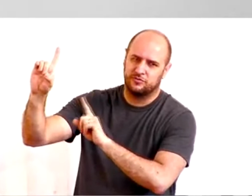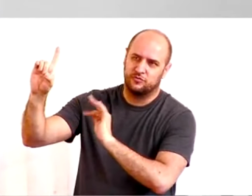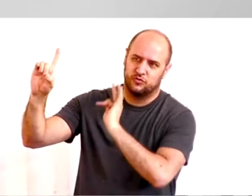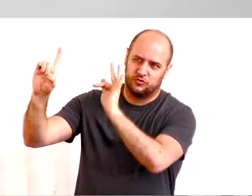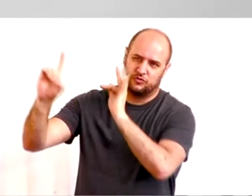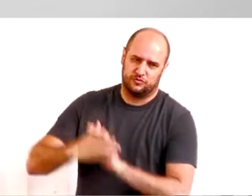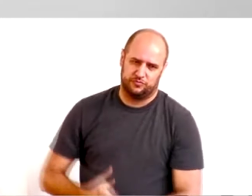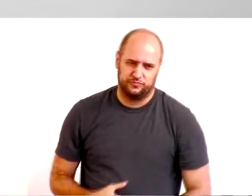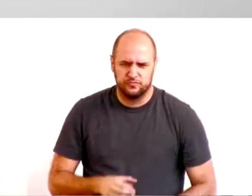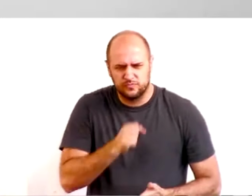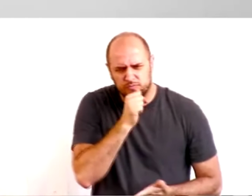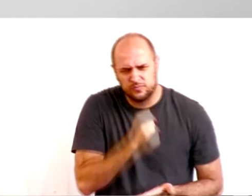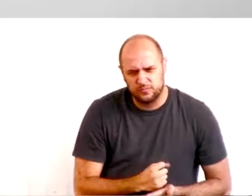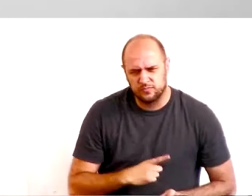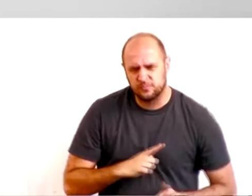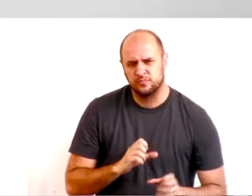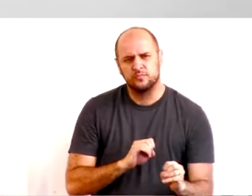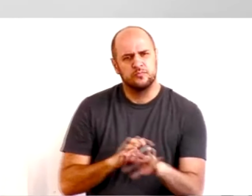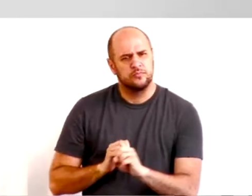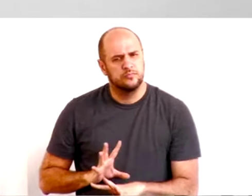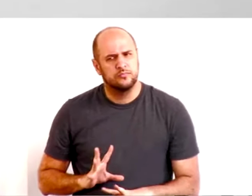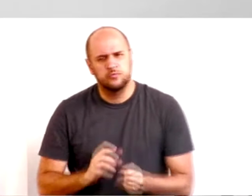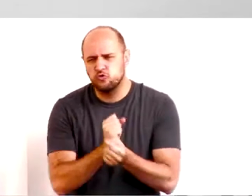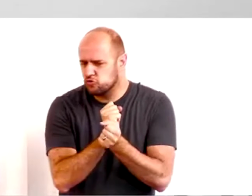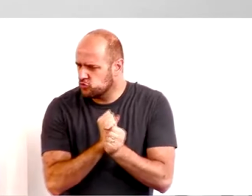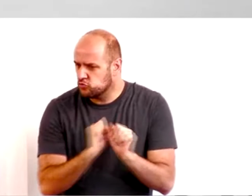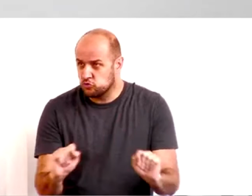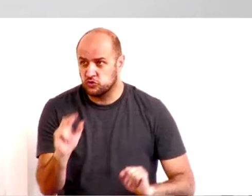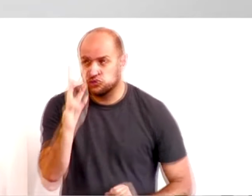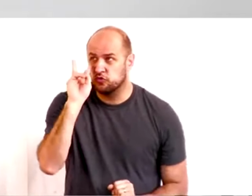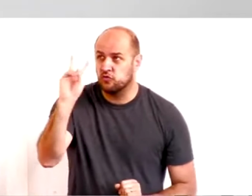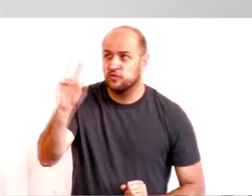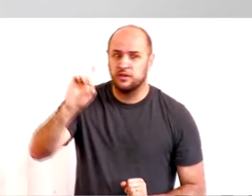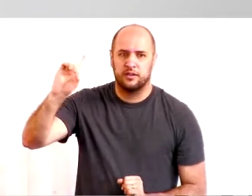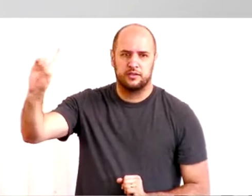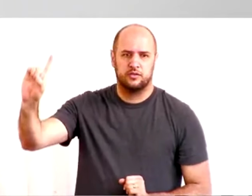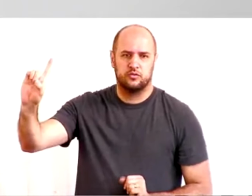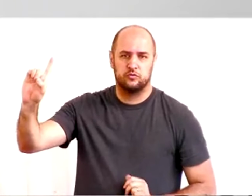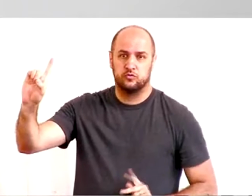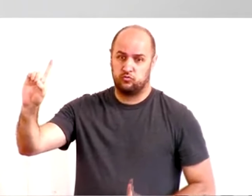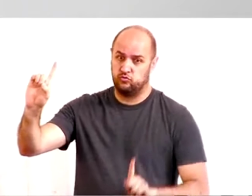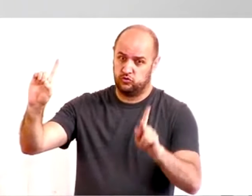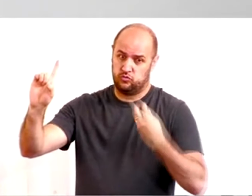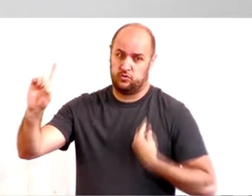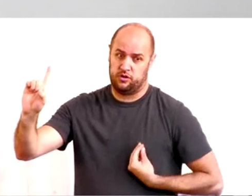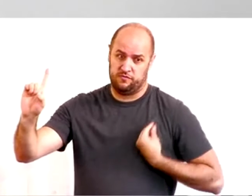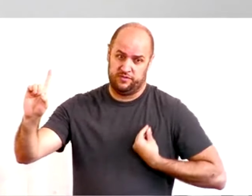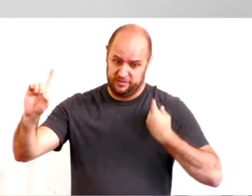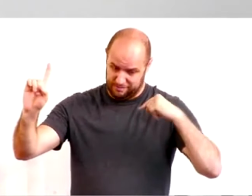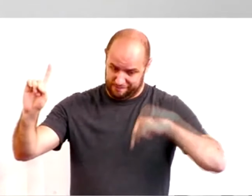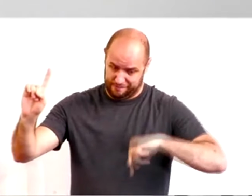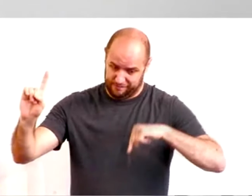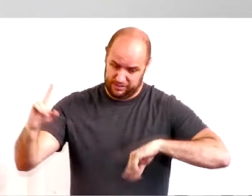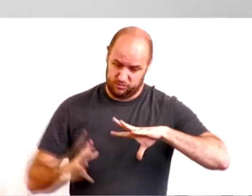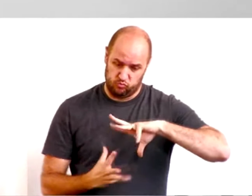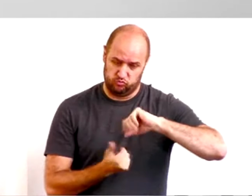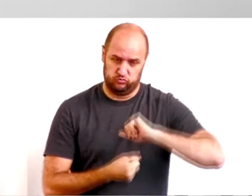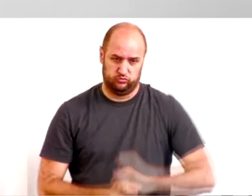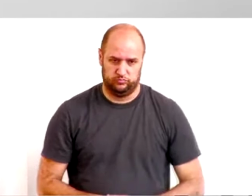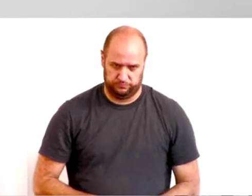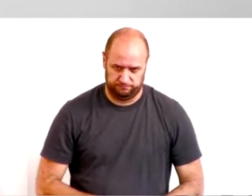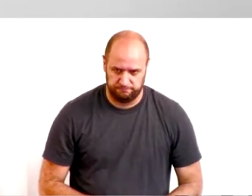Testamento, temos o ensino de que é impossível ver a Deus e continuar vivo deste lado da